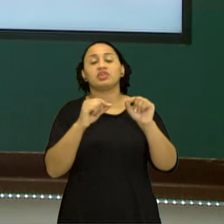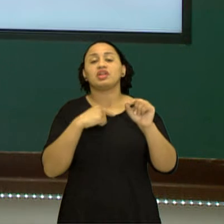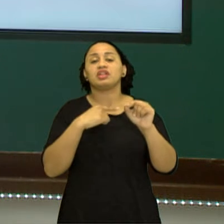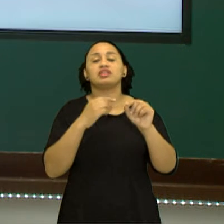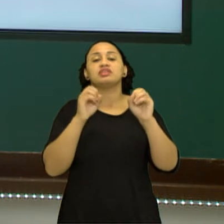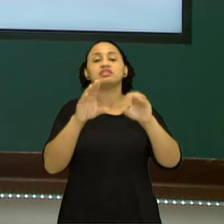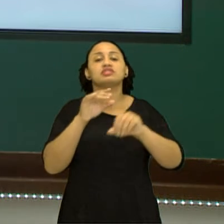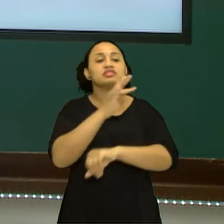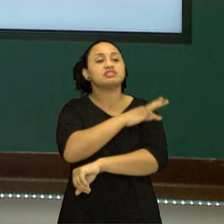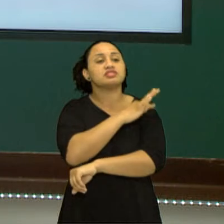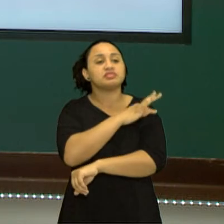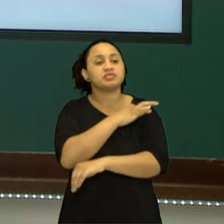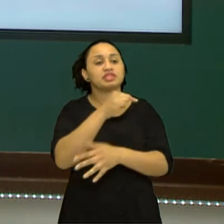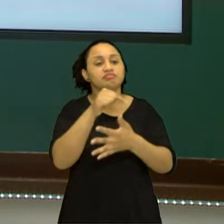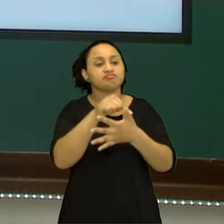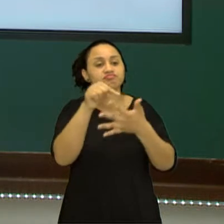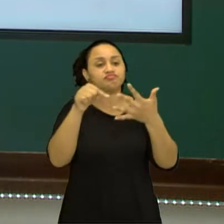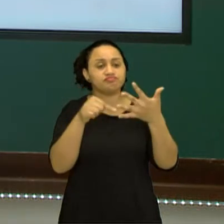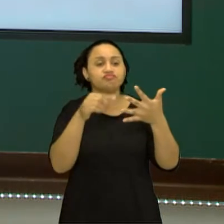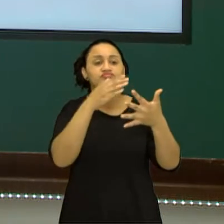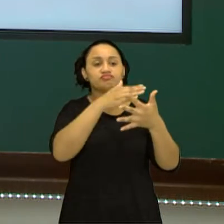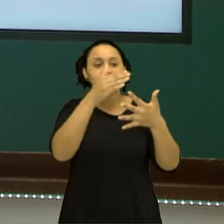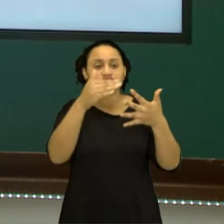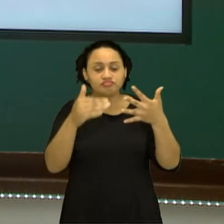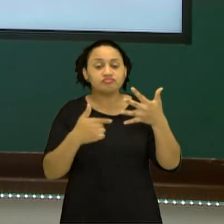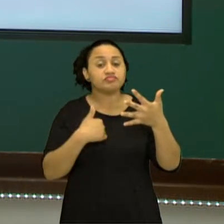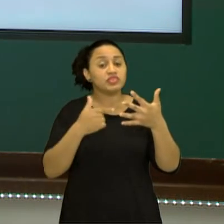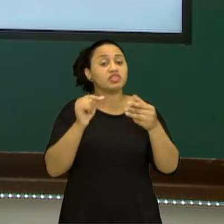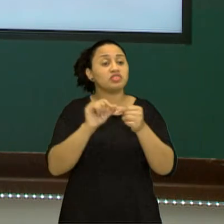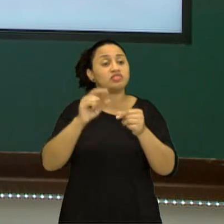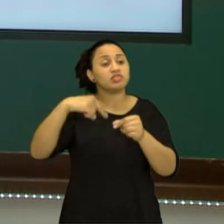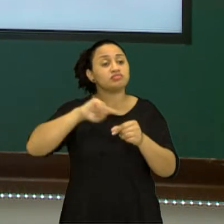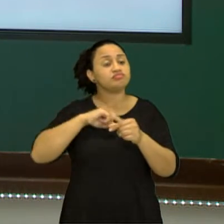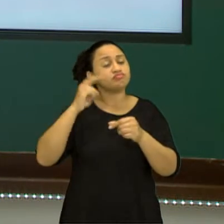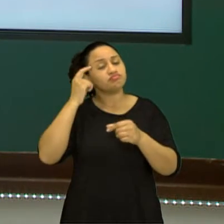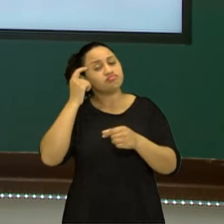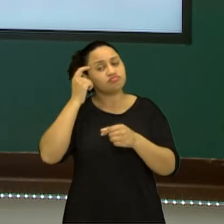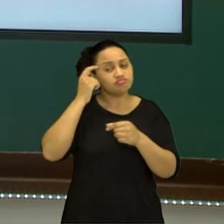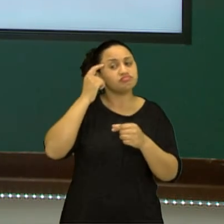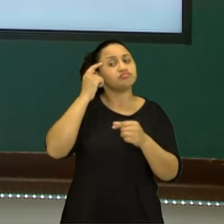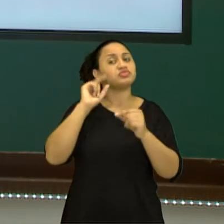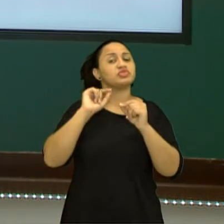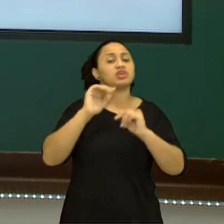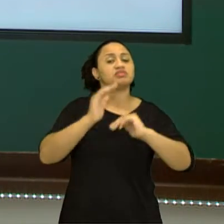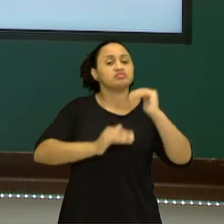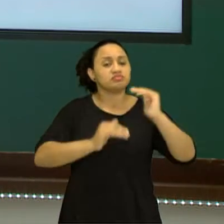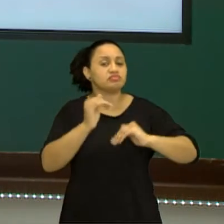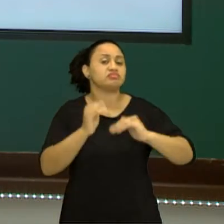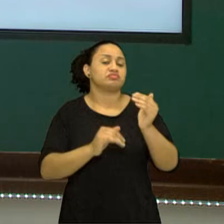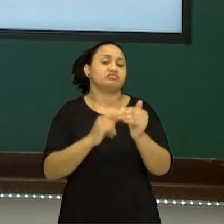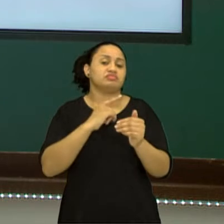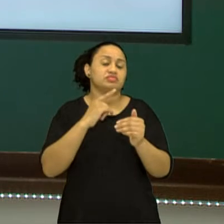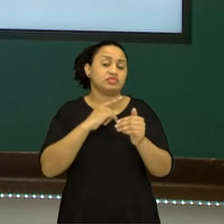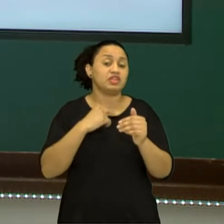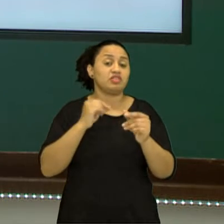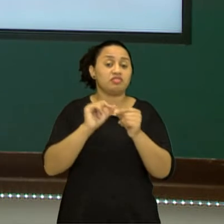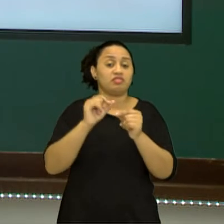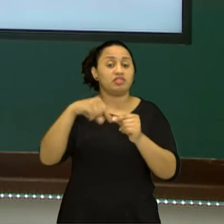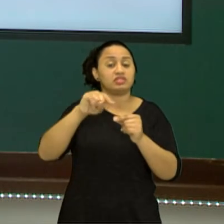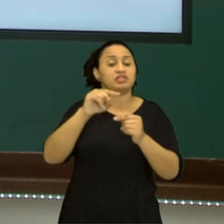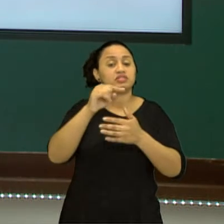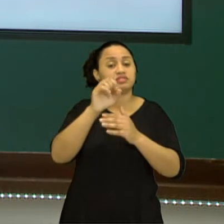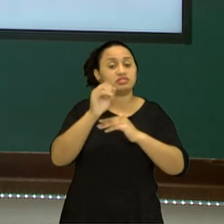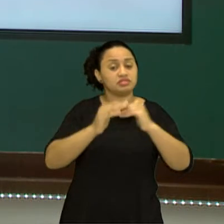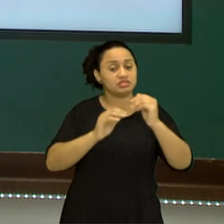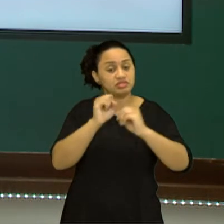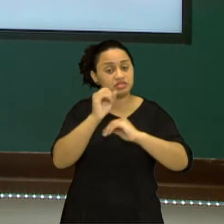técnica com 5 etapas que permite a gente, né, pensar, debater as atividades e tornar essas atividades numa lista